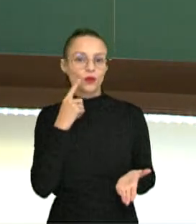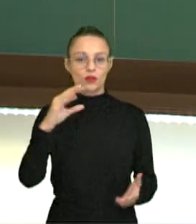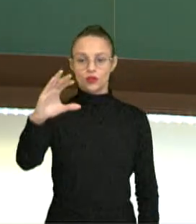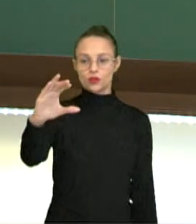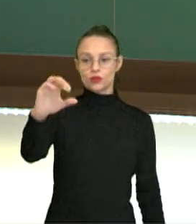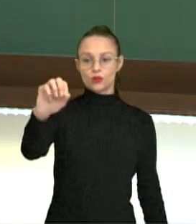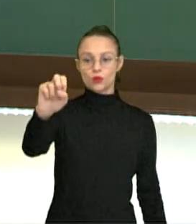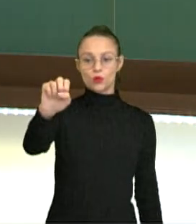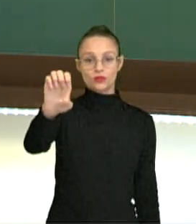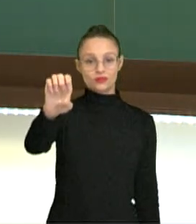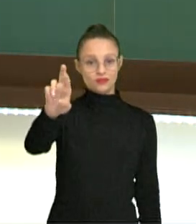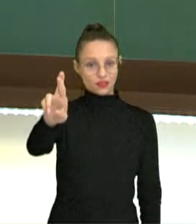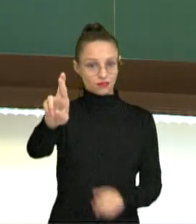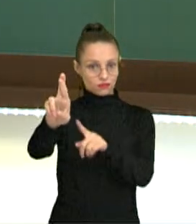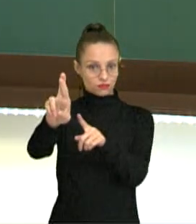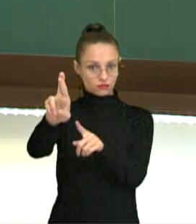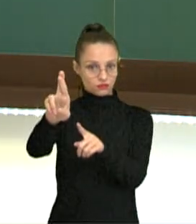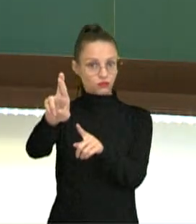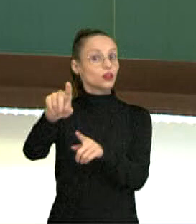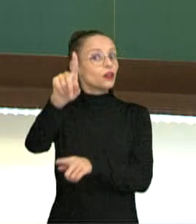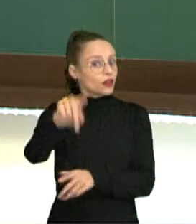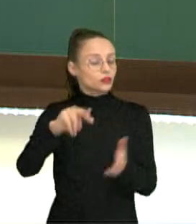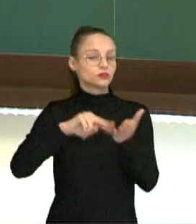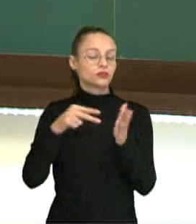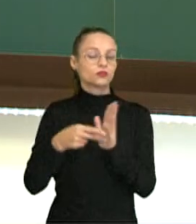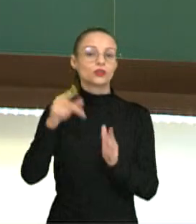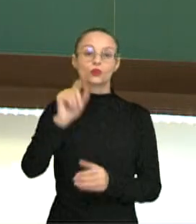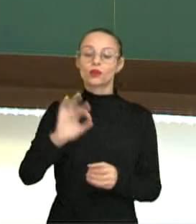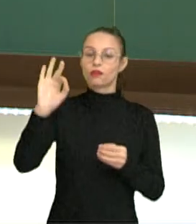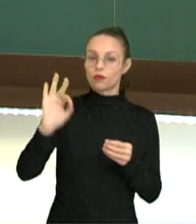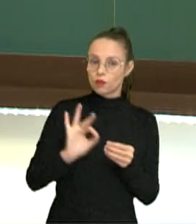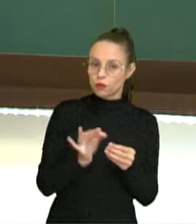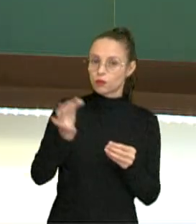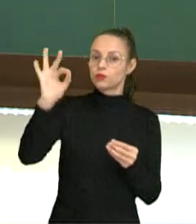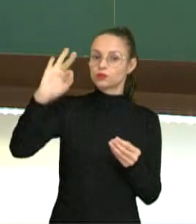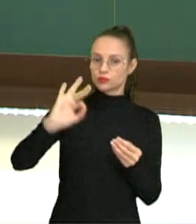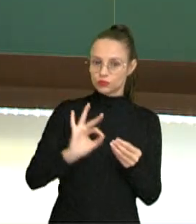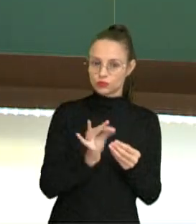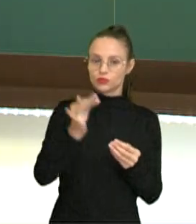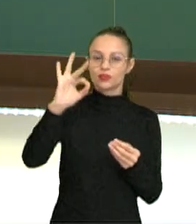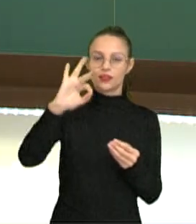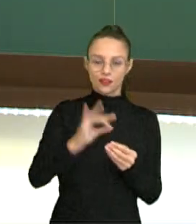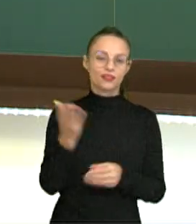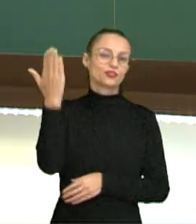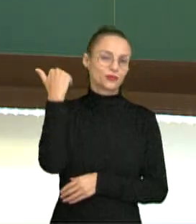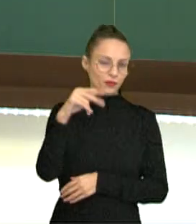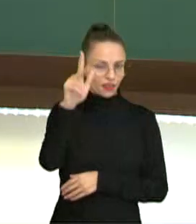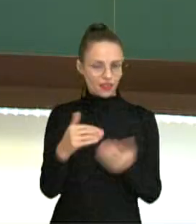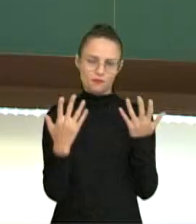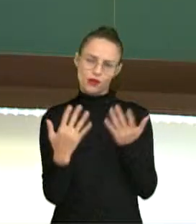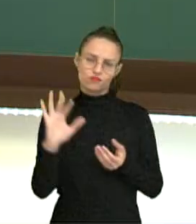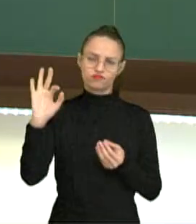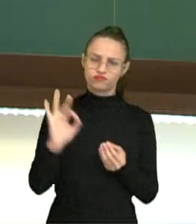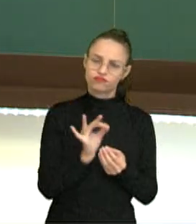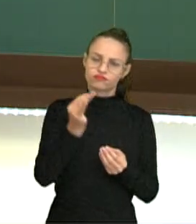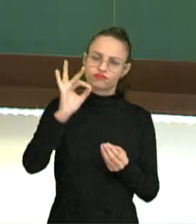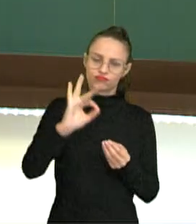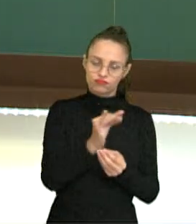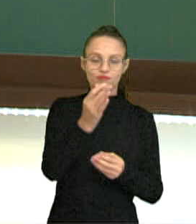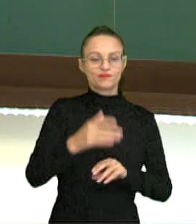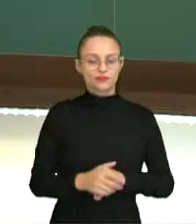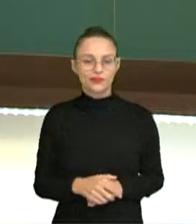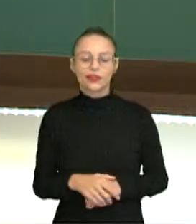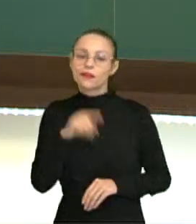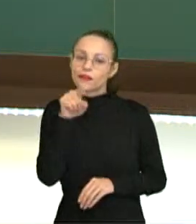que estamos falando aqui é o coser de costurar, né? Naquela época as costuras eram feitas à mão. E